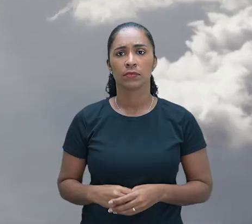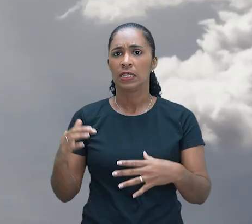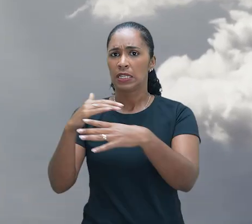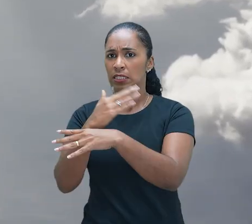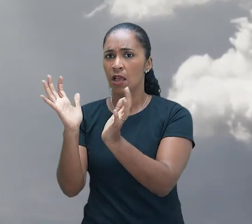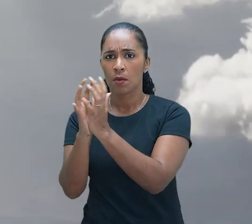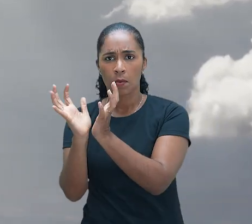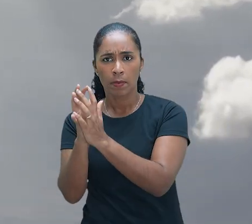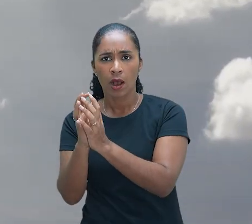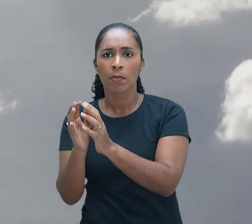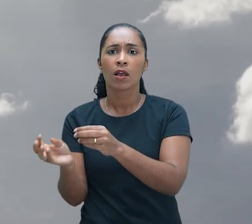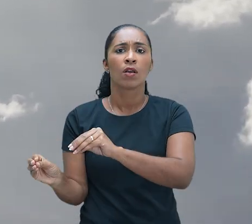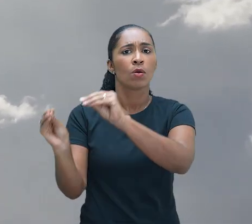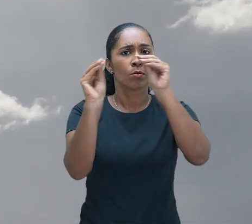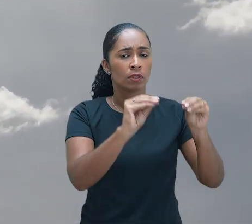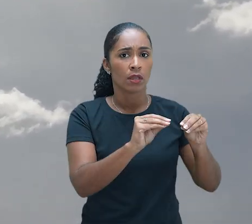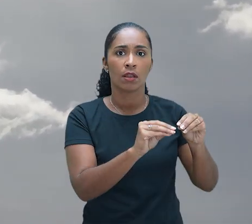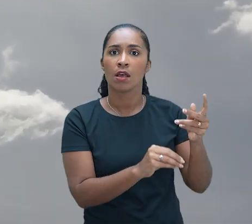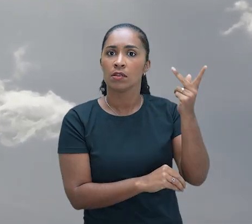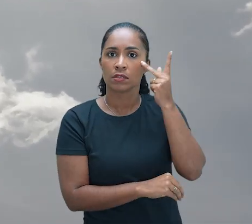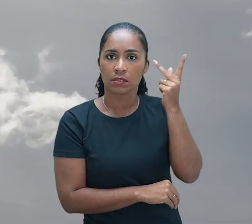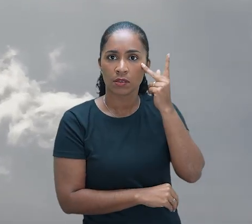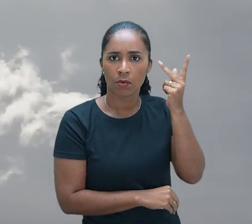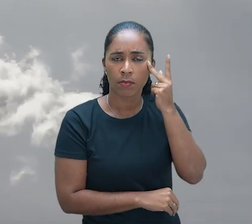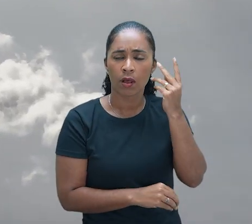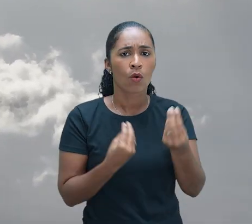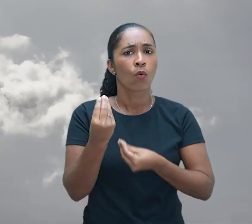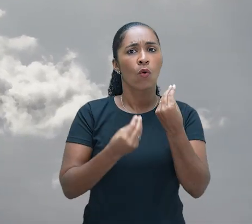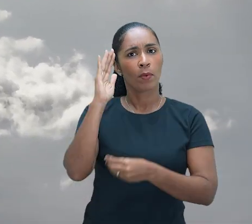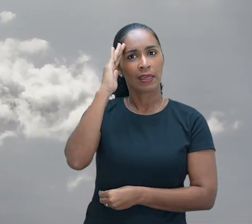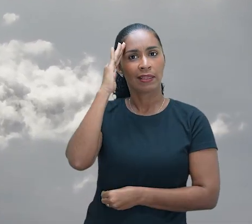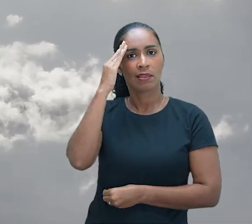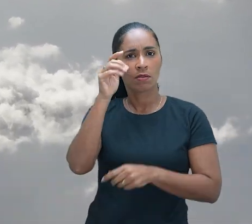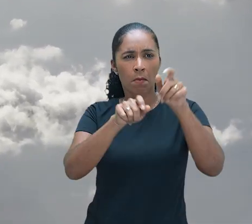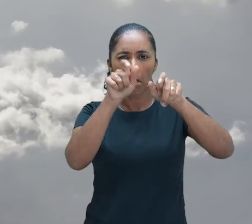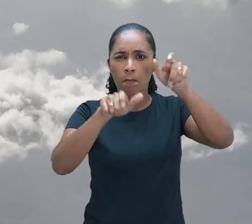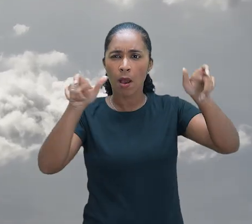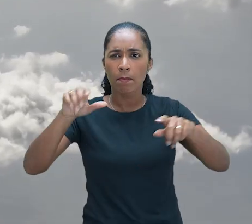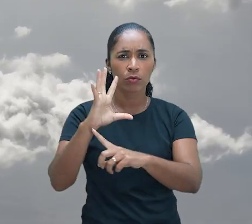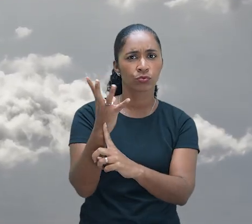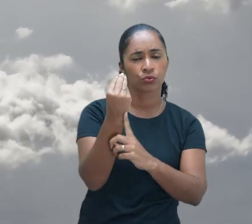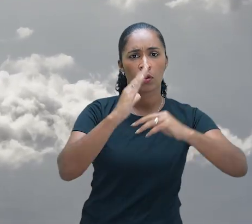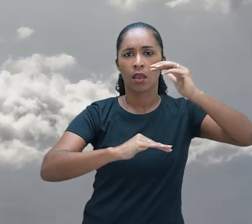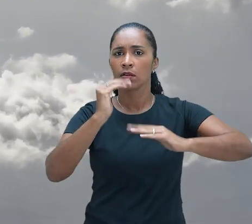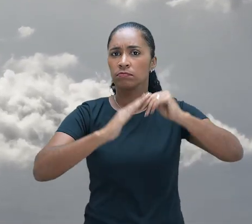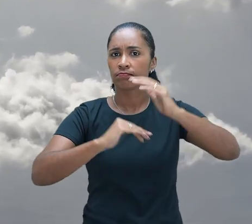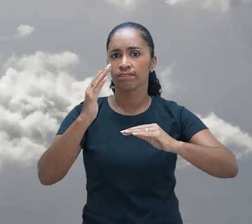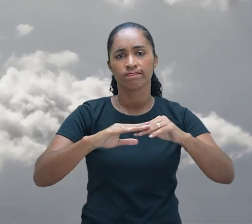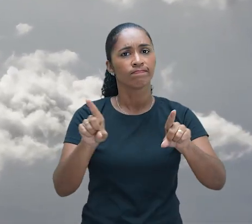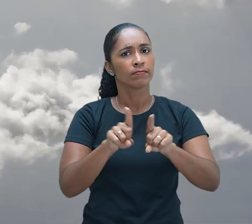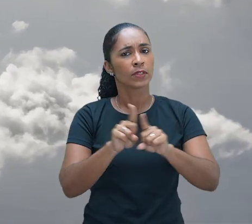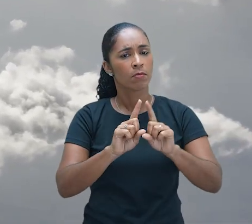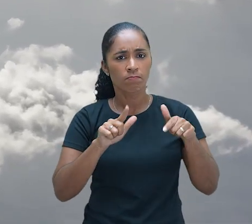Saindo de Palmas, vamos agora a São Paulo e a Natal, para entender como diferentes artistas lidaram também com